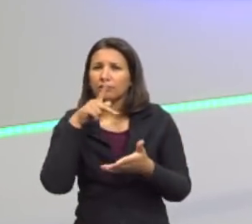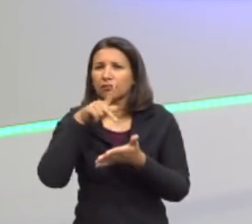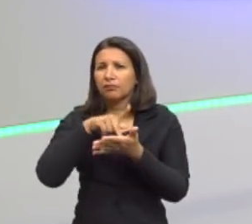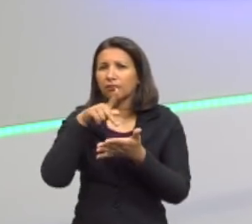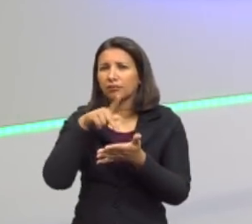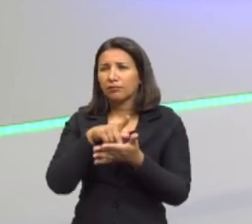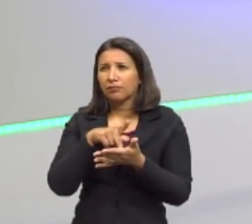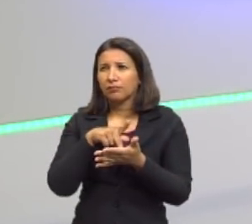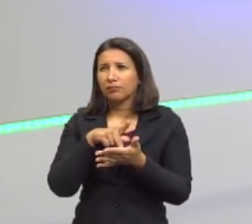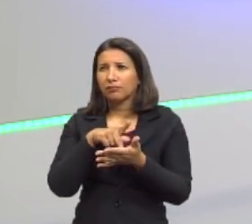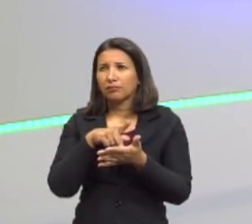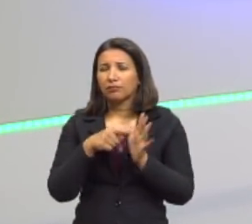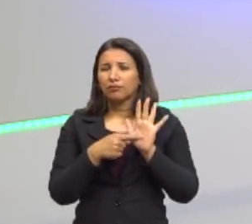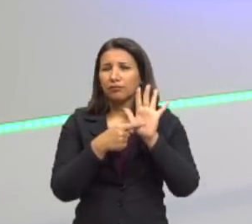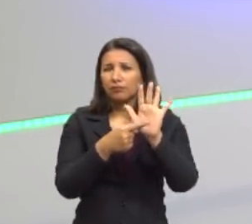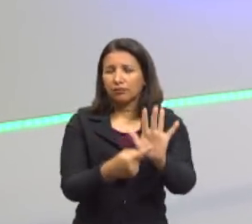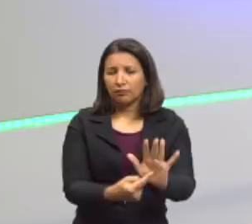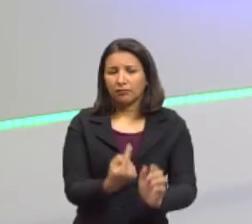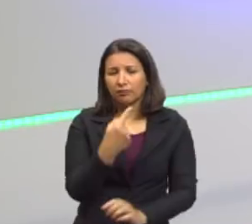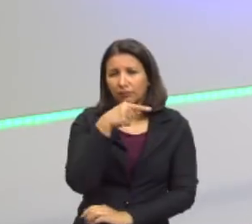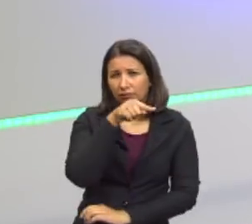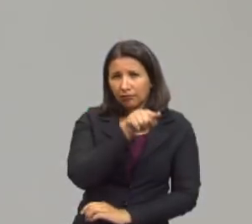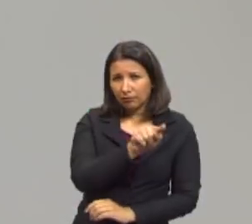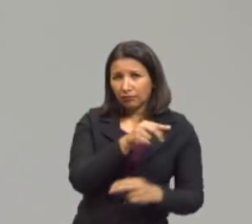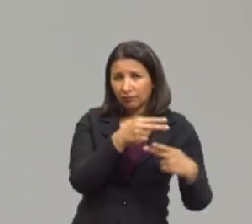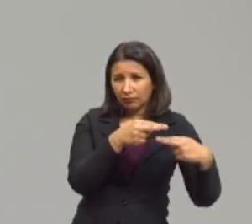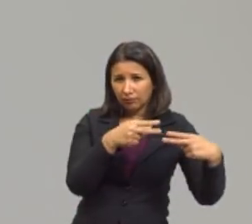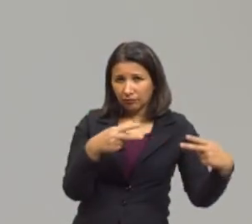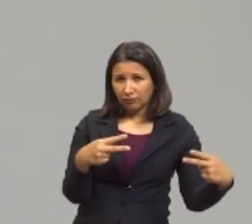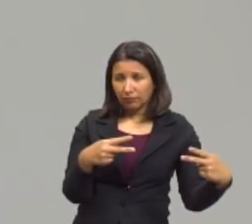objeto aqui. Tá? O refletor está desse lado.